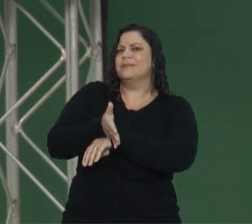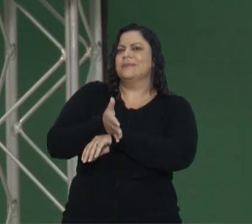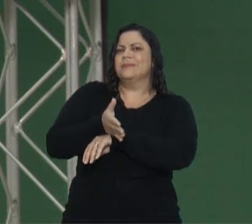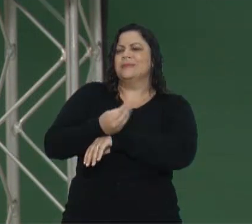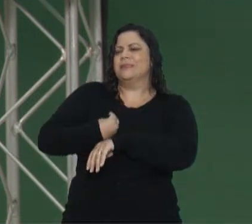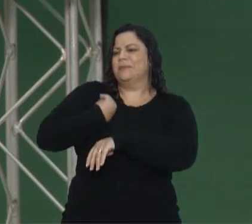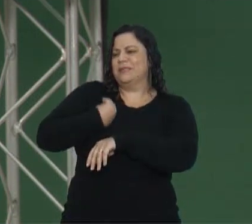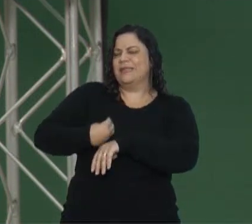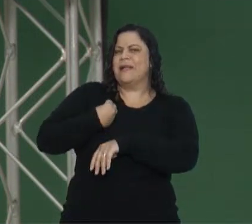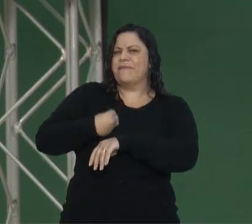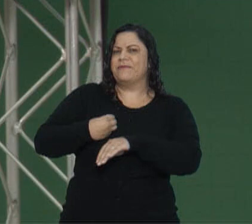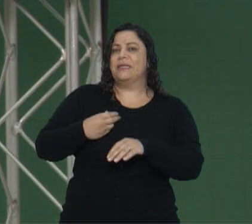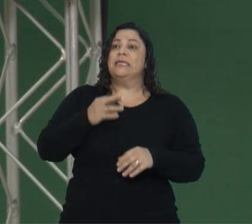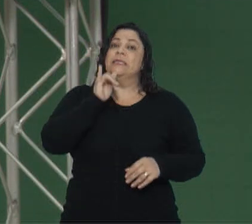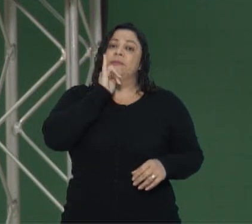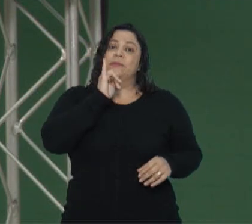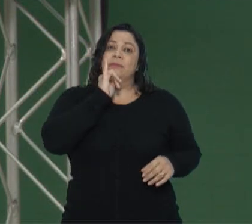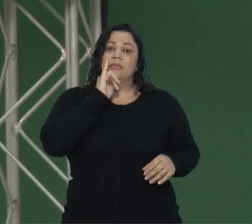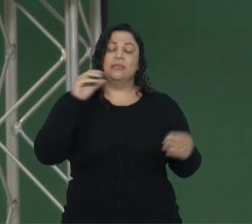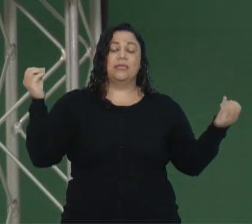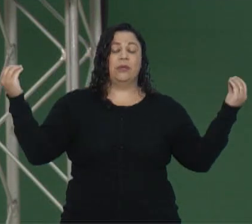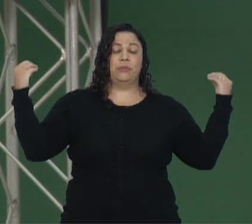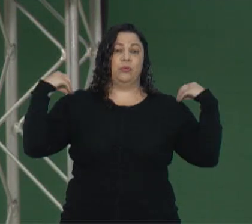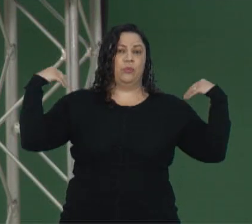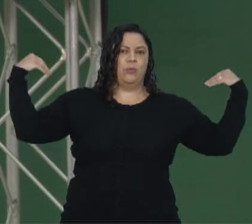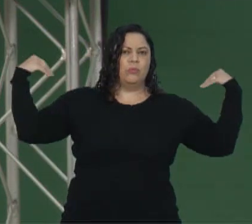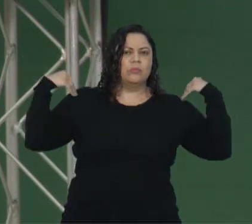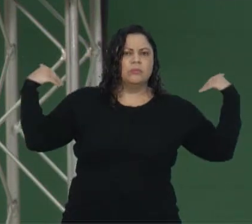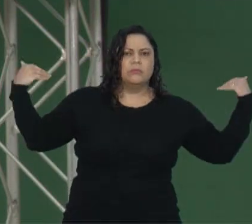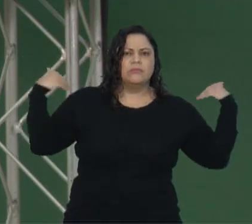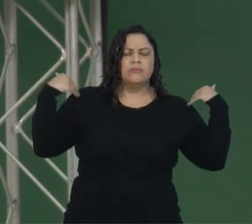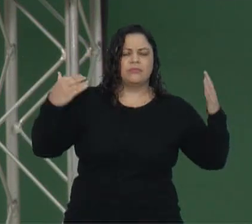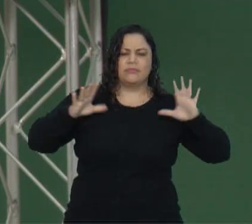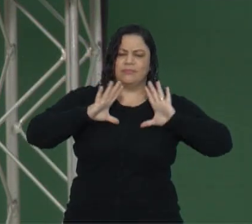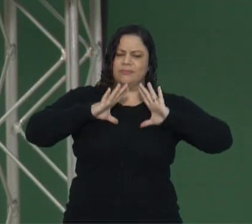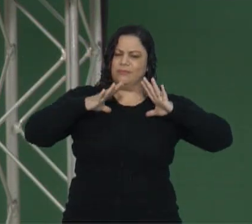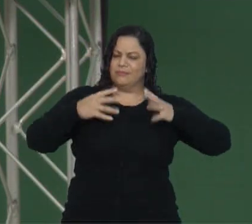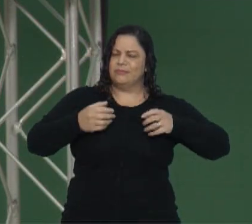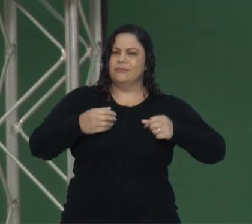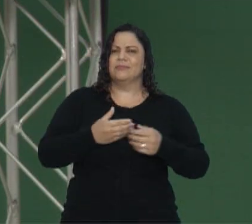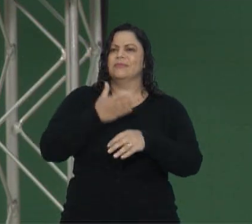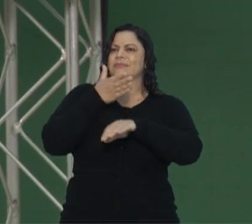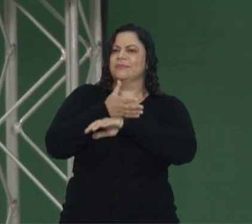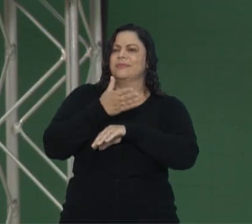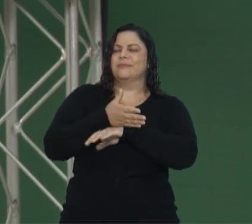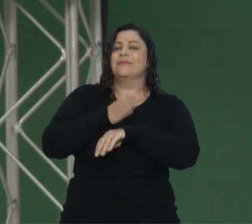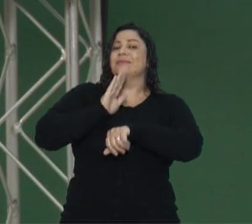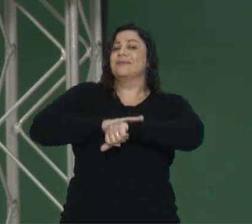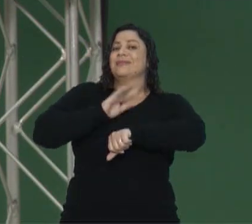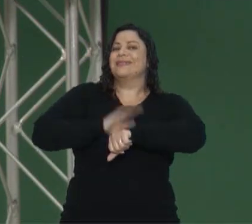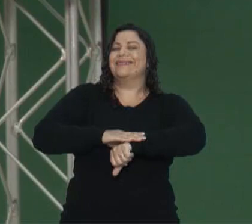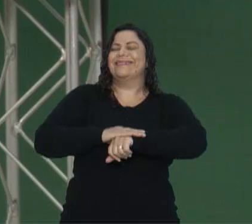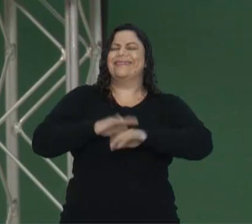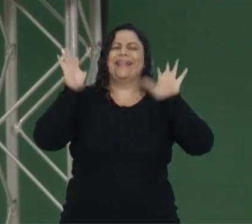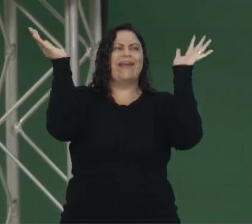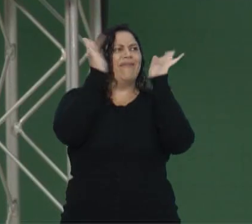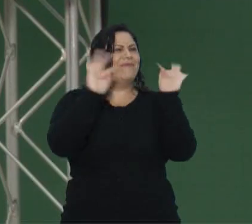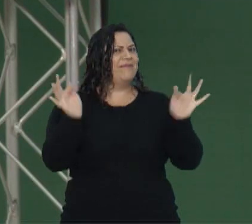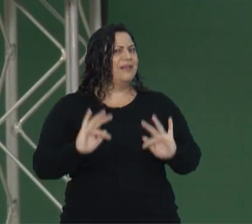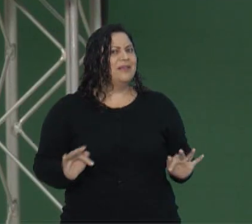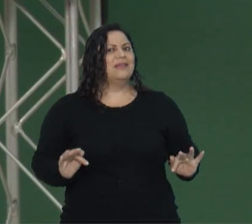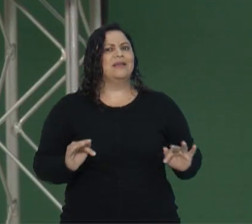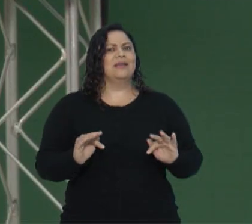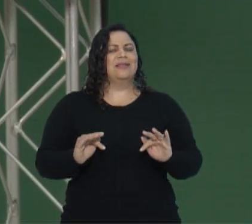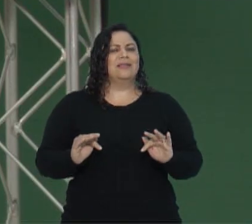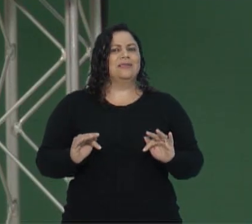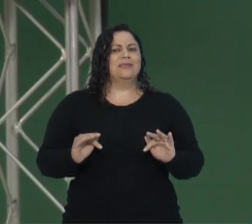por exemplo, para o esporte e que se dedica a isso, ela se sente feliz. Por quê? Porque ela está engajada